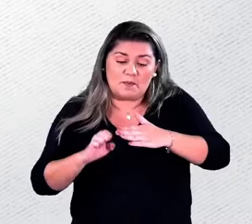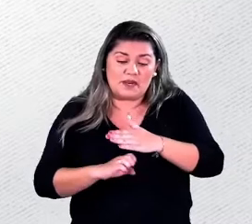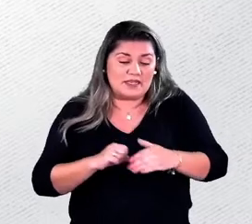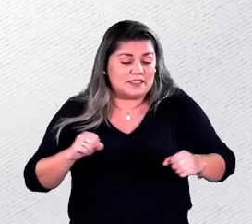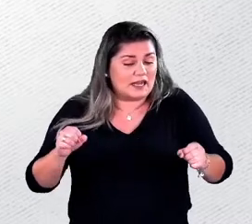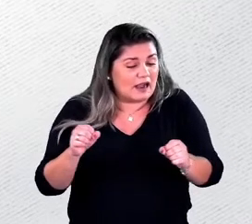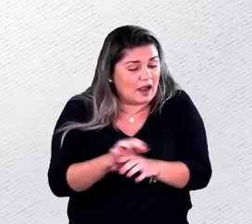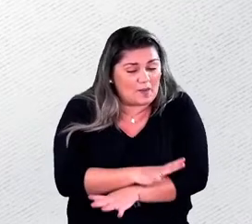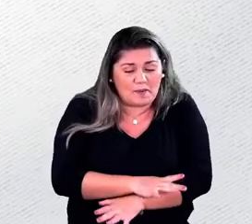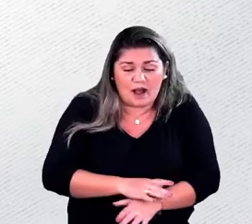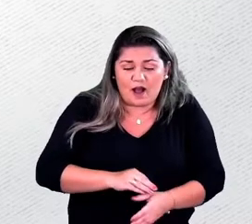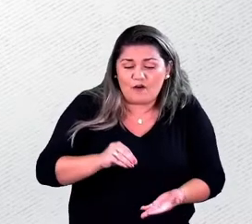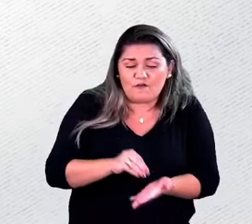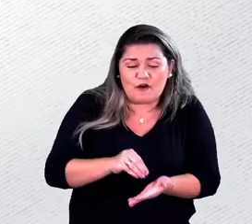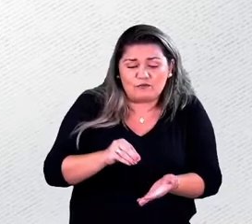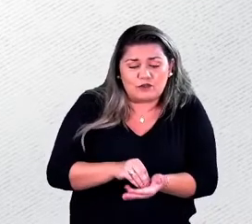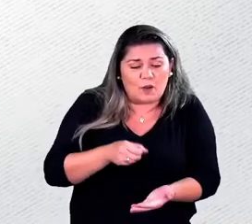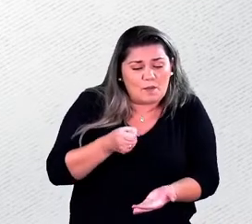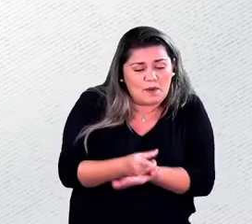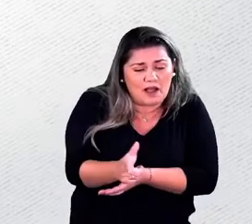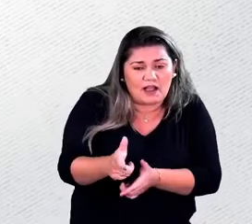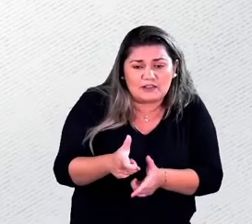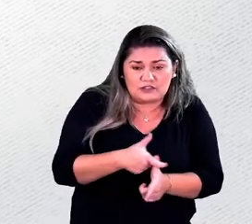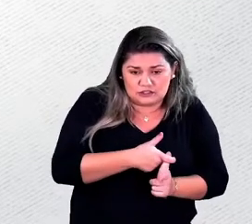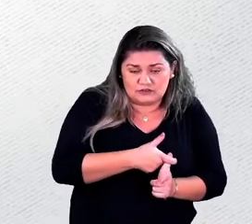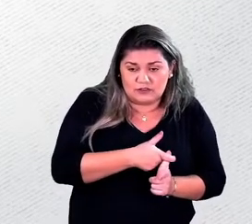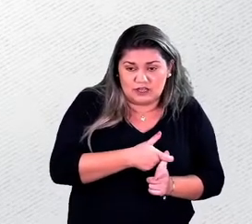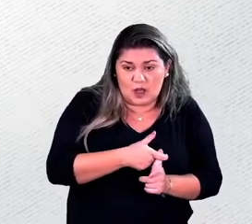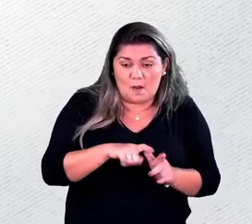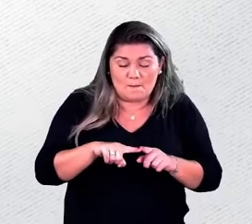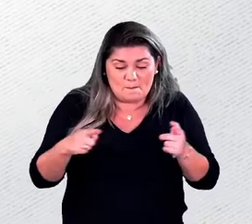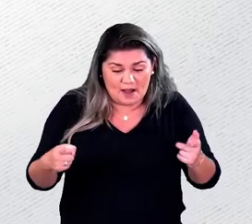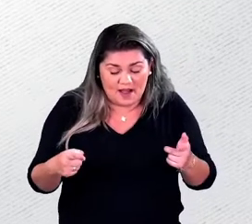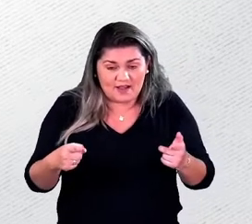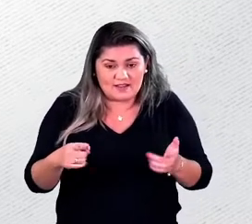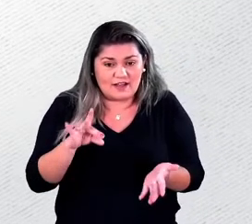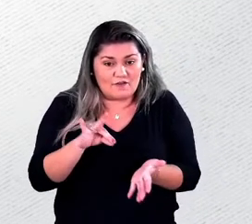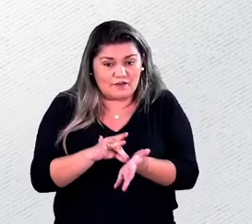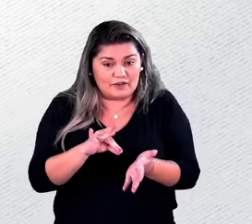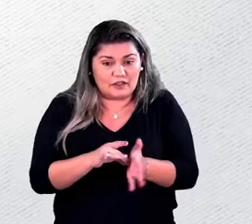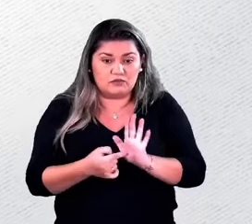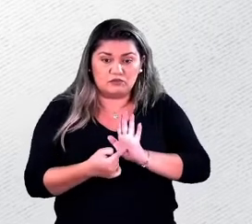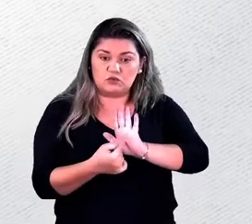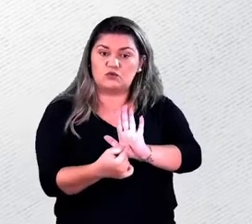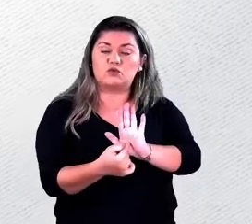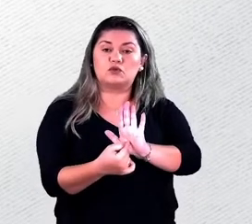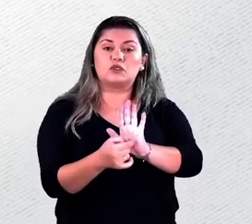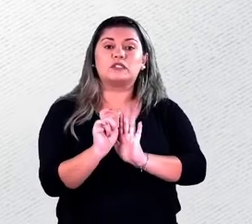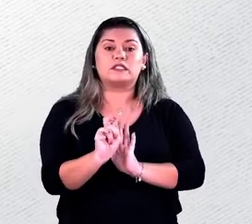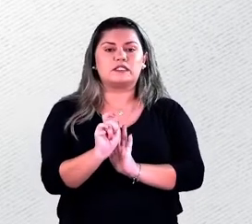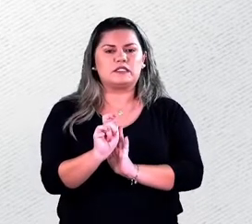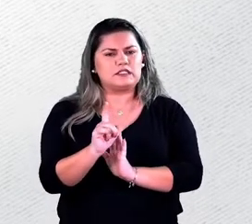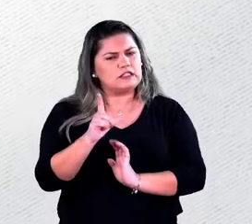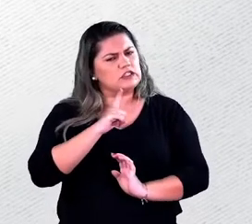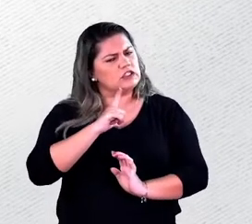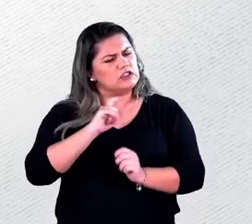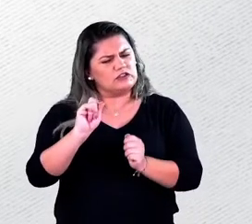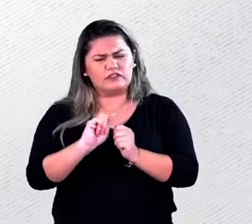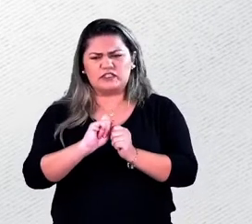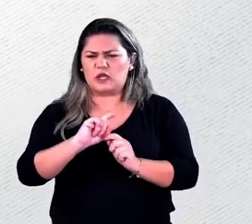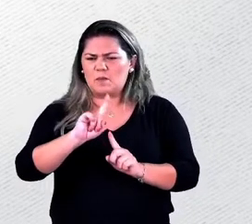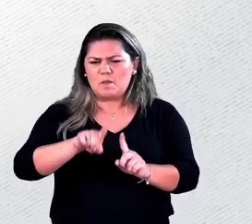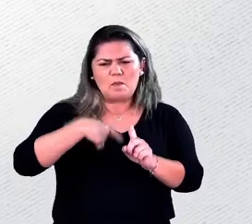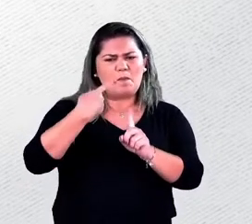é uma evolução Legislativa mas a realidade nos mostrou que era preciso mais nós